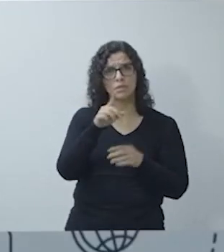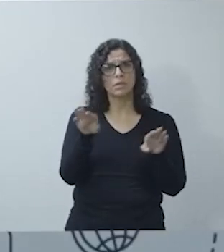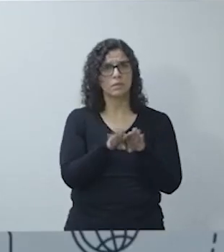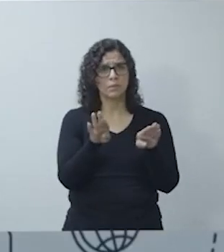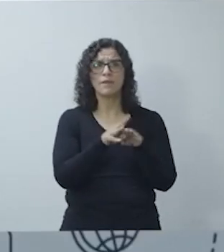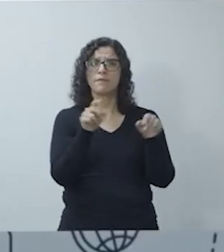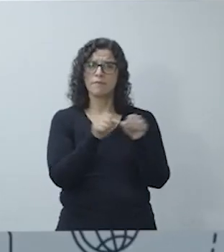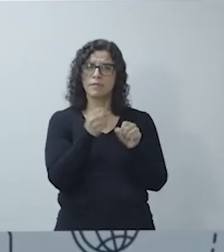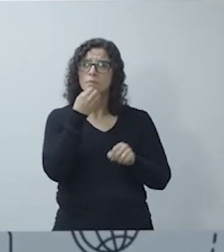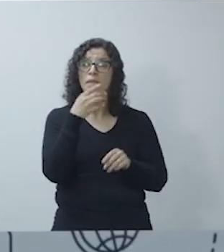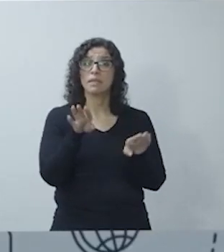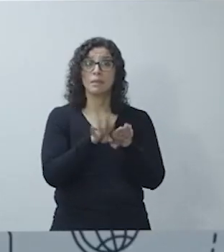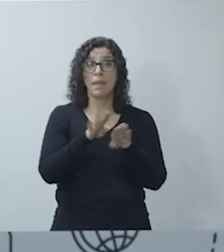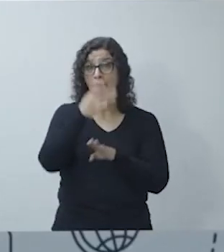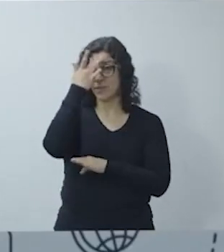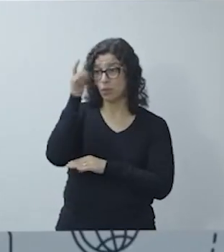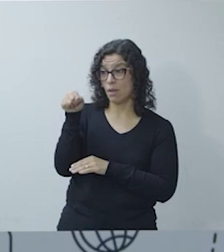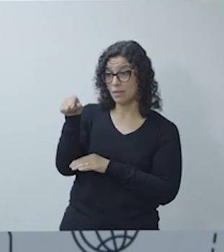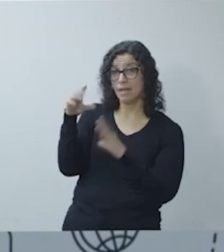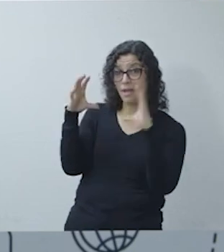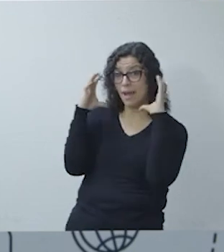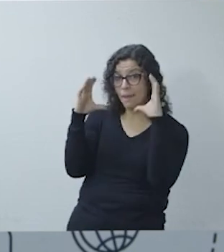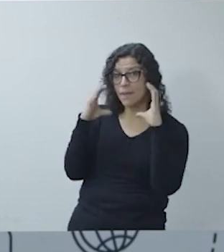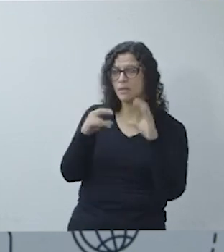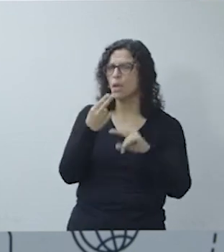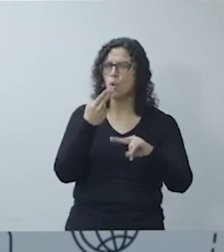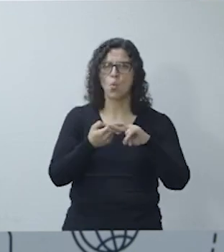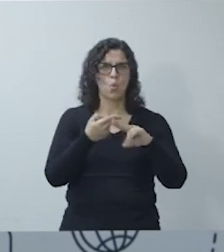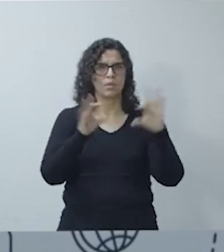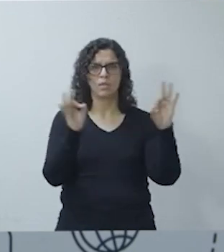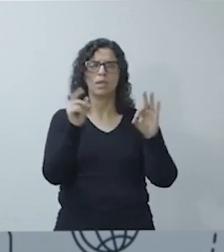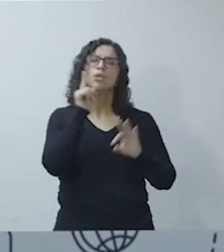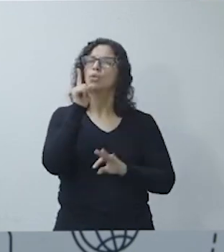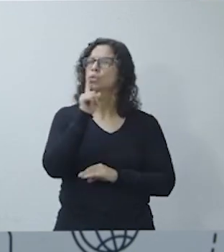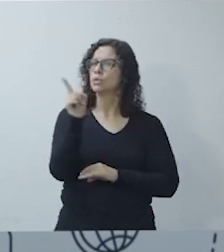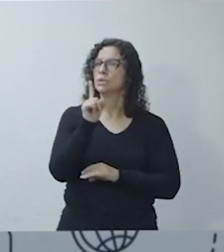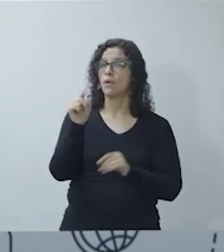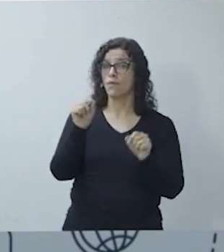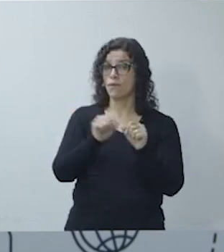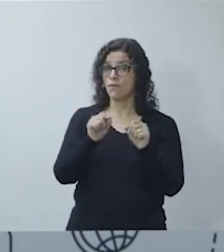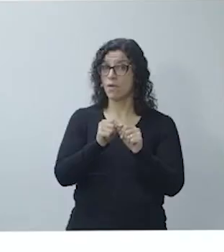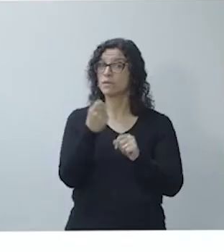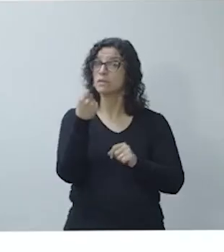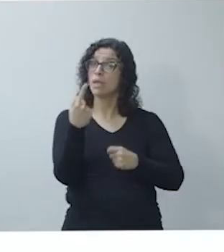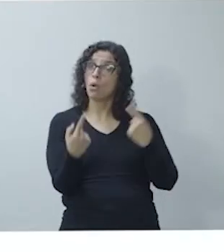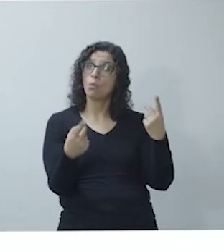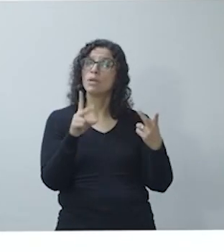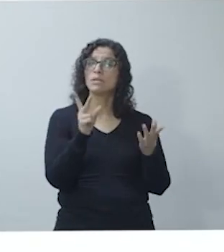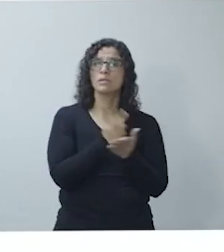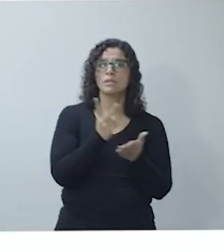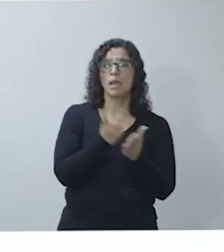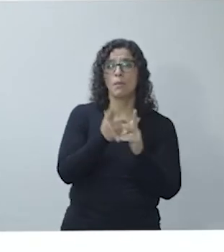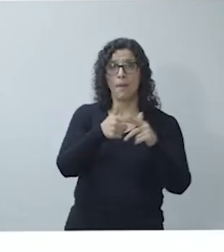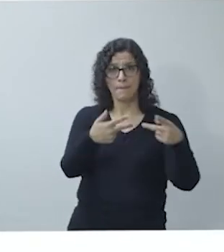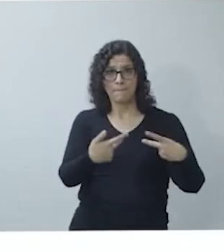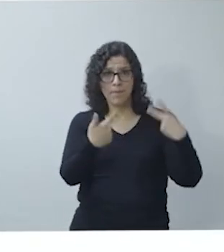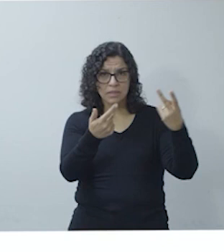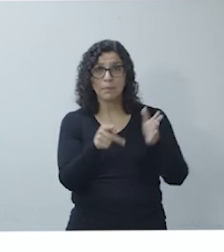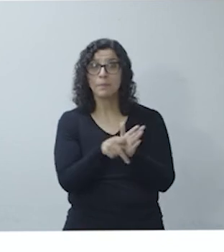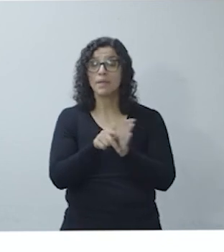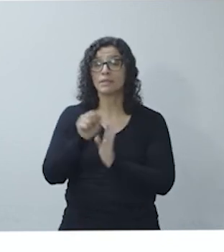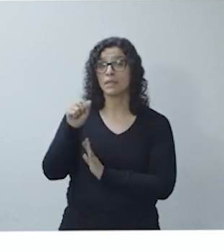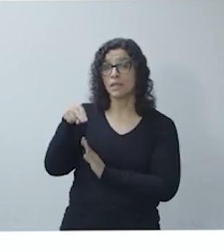Excelência faz bem. Quem possui uma cabeça assim, não a usa todos os dias. Fatalmente, dá na vista, mas Antenor